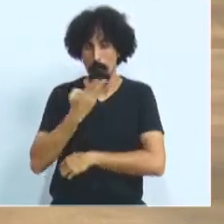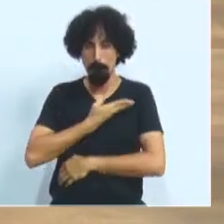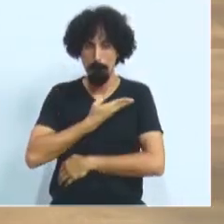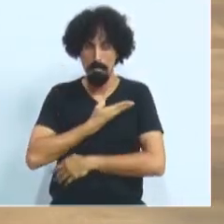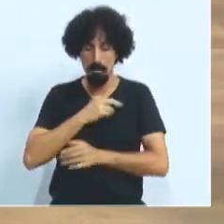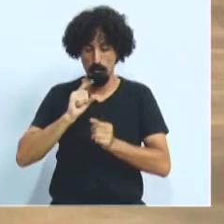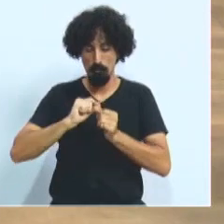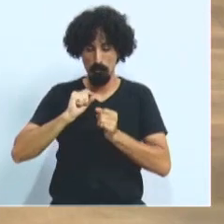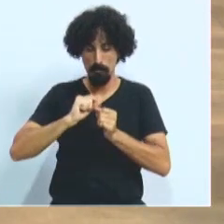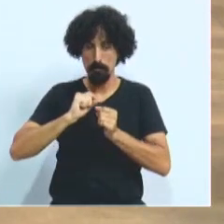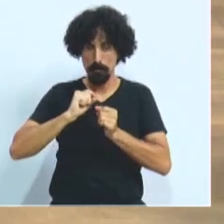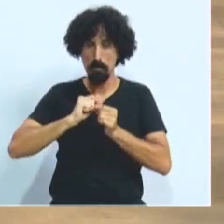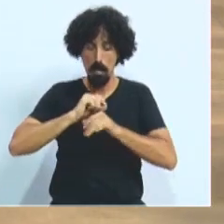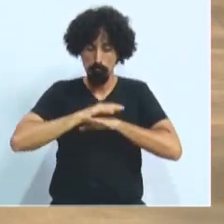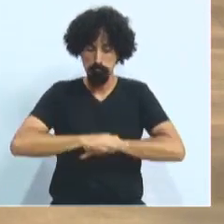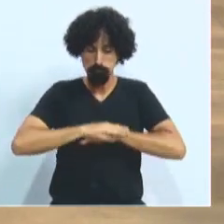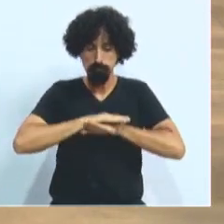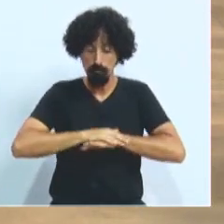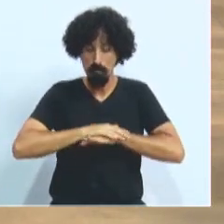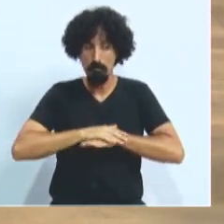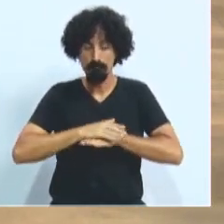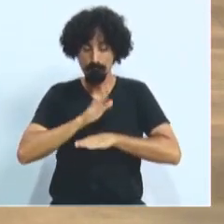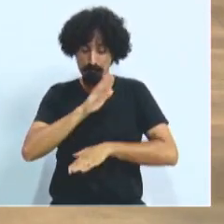o Janderson e o...